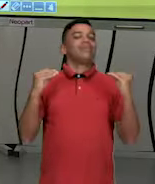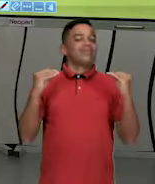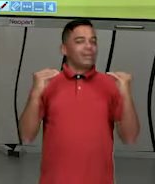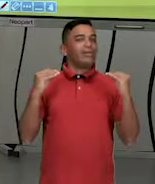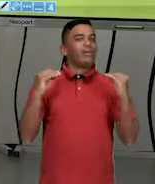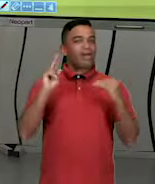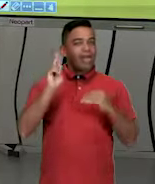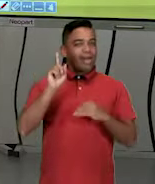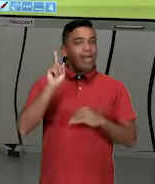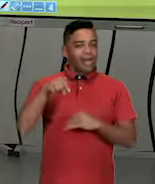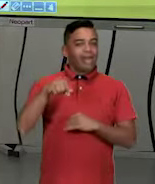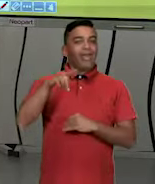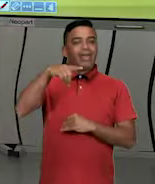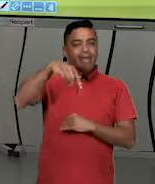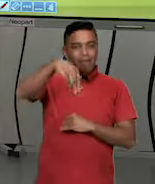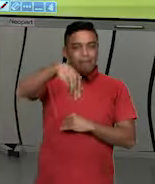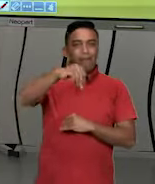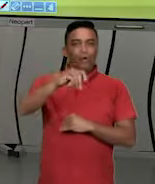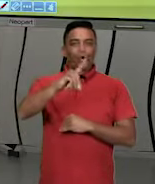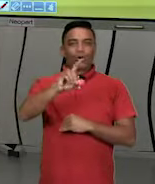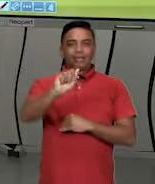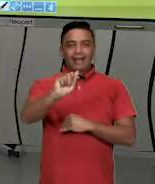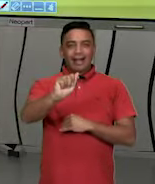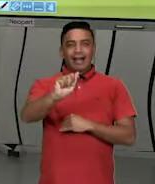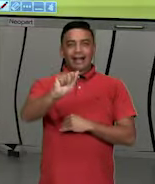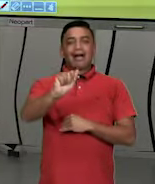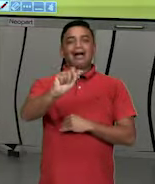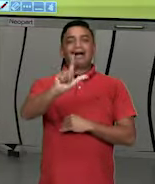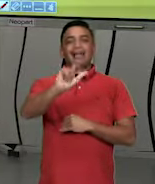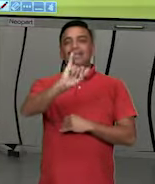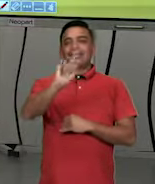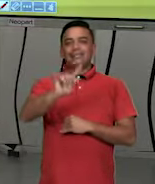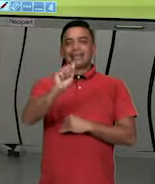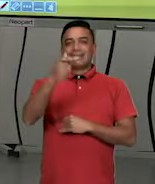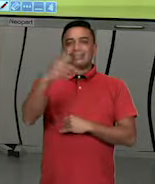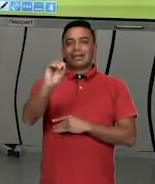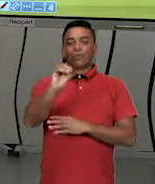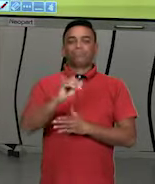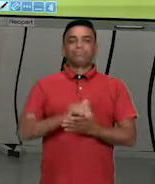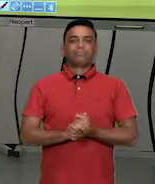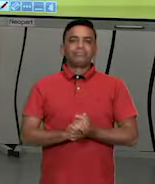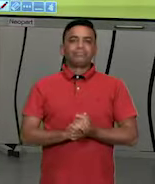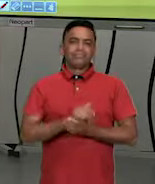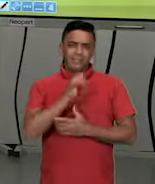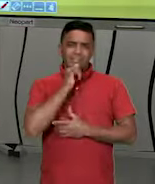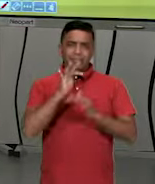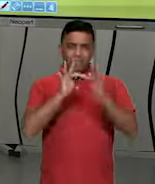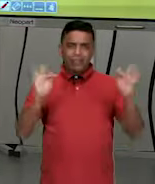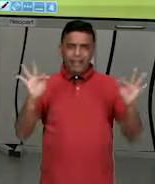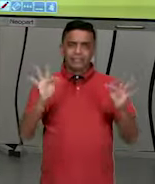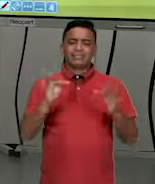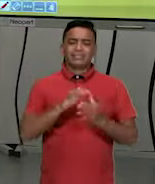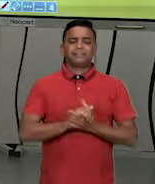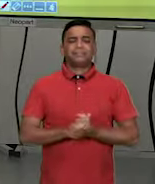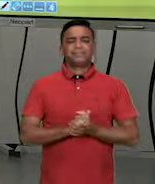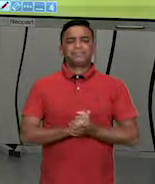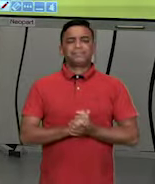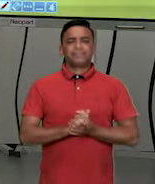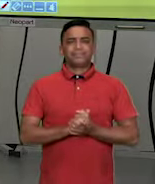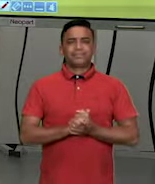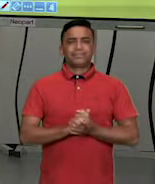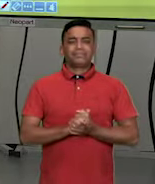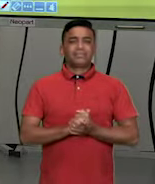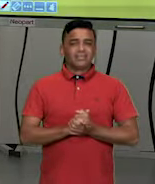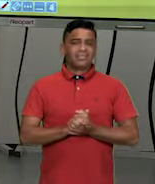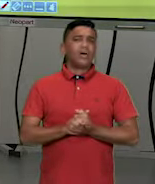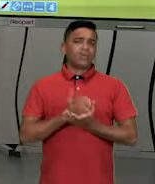modalização. Um outro exemplo de modalização. Maria, eu já até dei esse exemplo, inclusive, tem uma aula